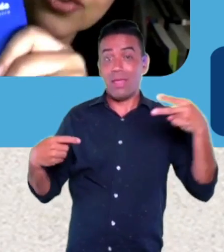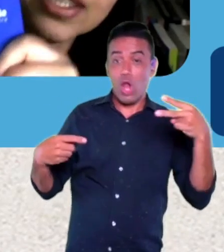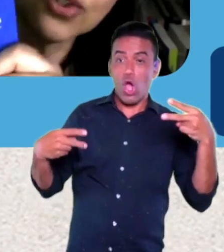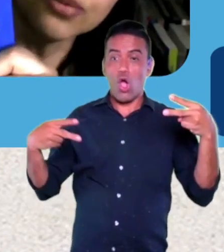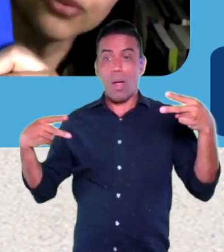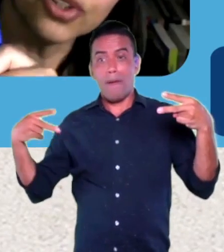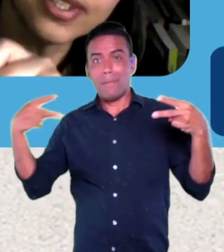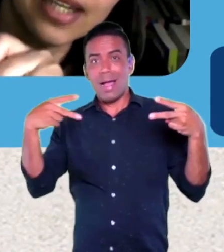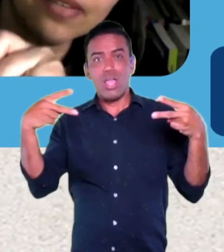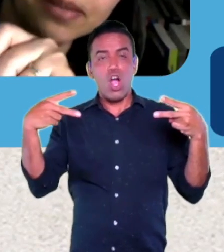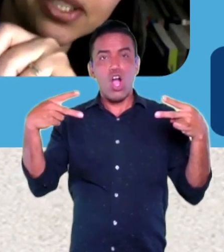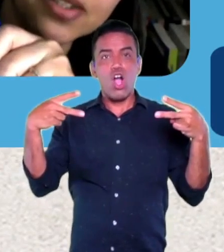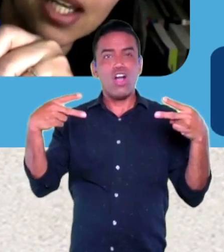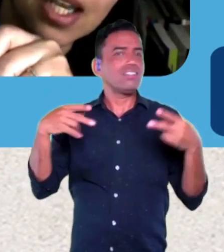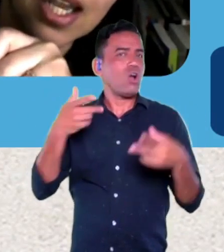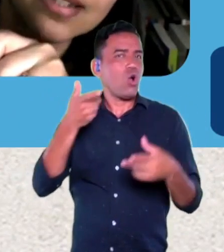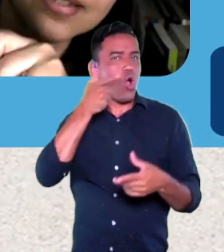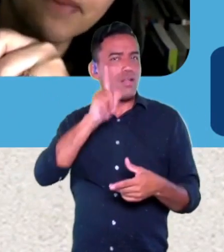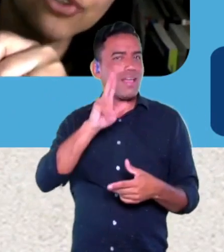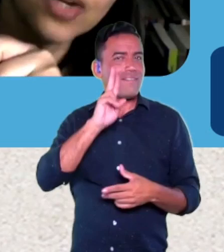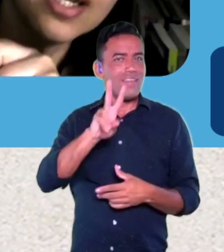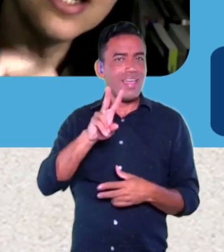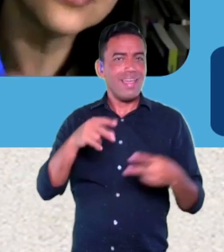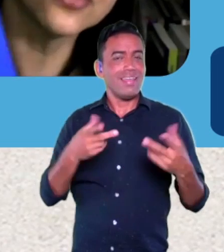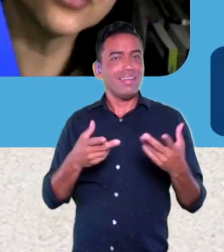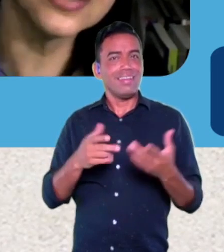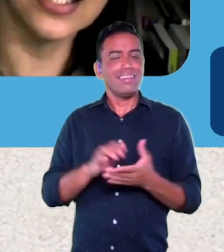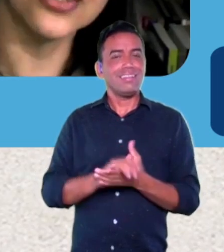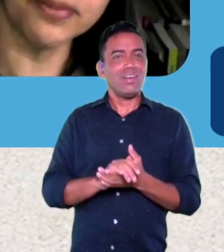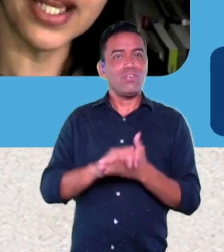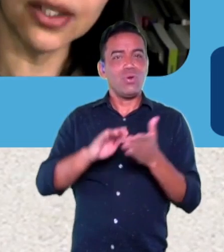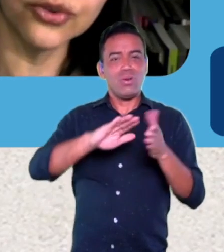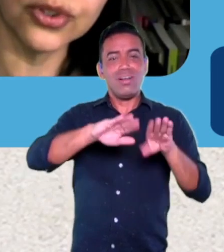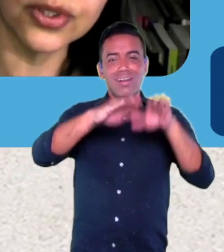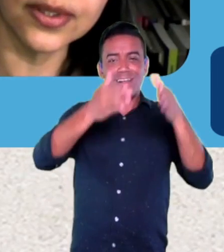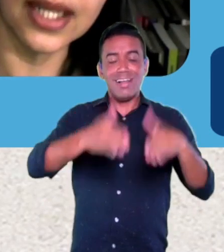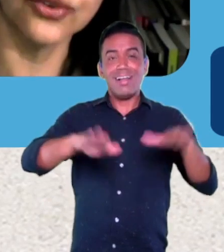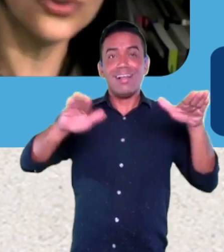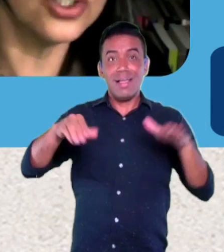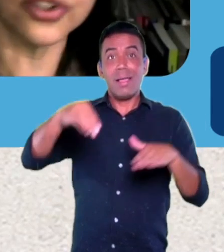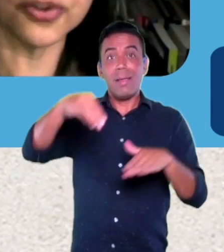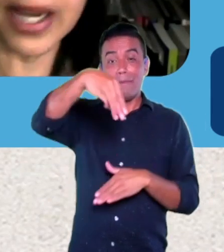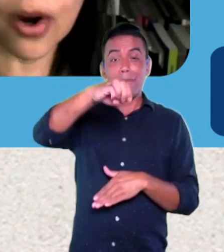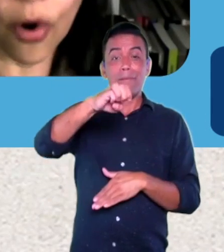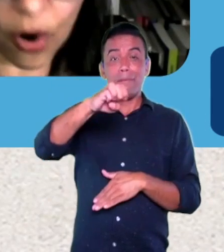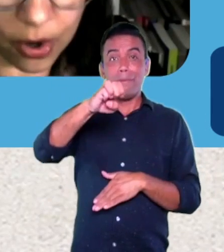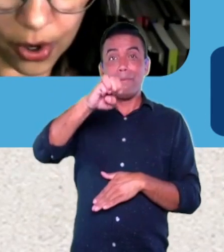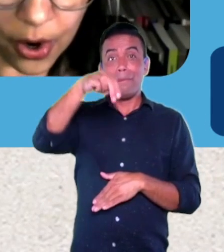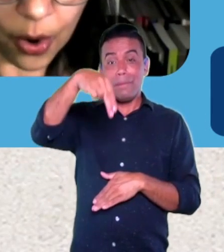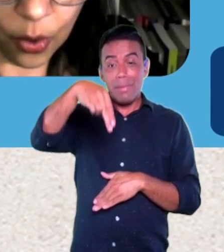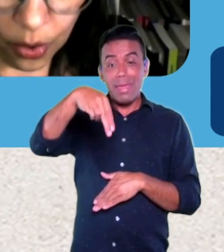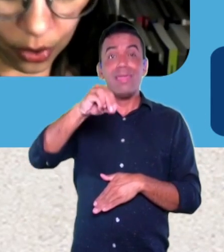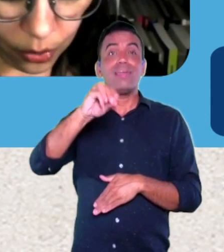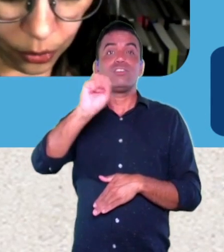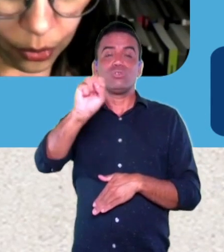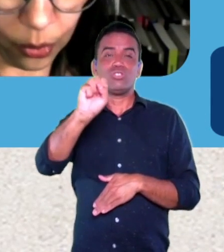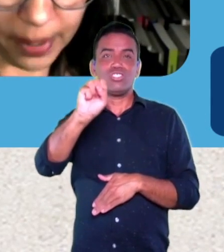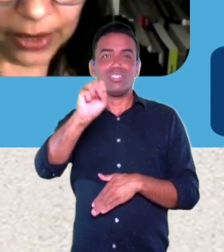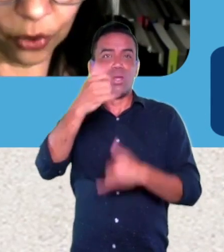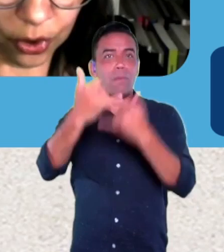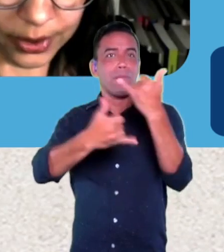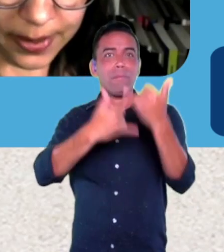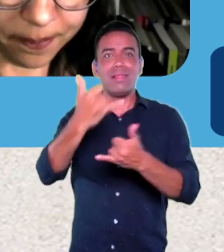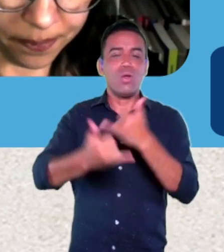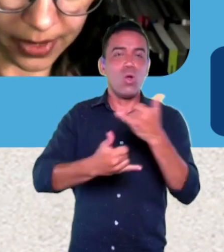essa coisa, não sei se todo mundo consegue ver, mas esse baixo relevo são sinais de menos, né? Tudo a gente brincou com